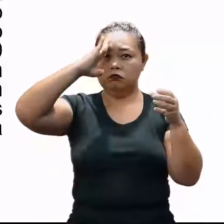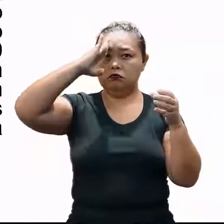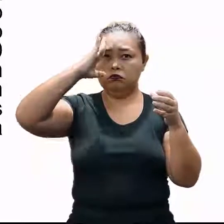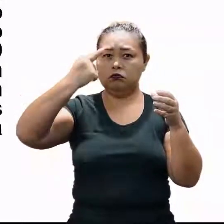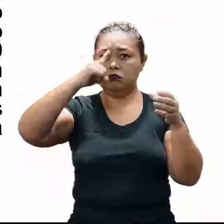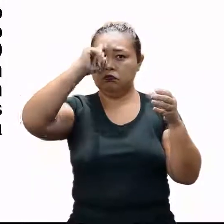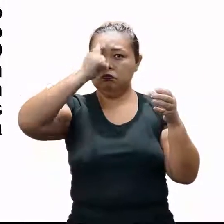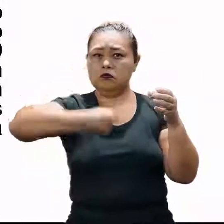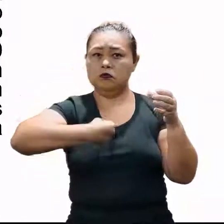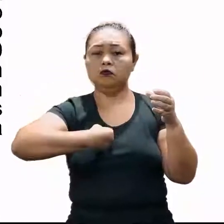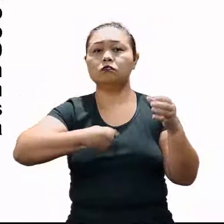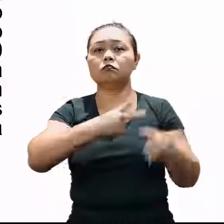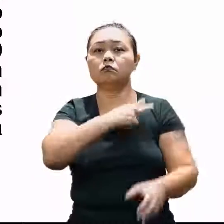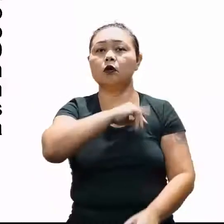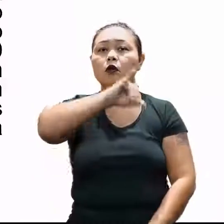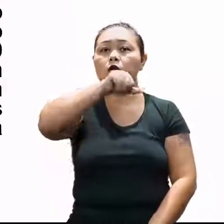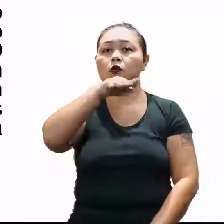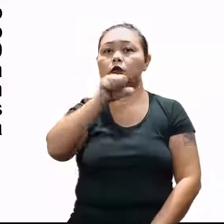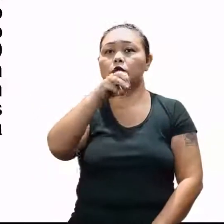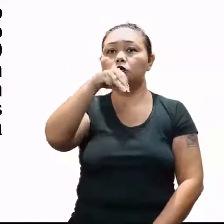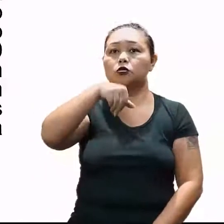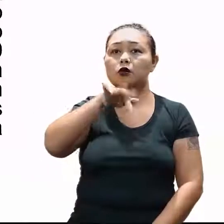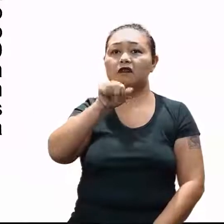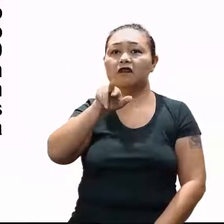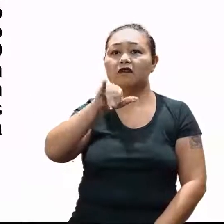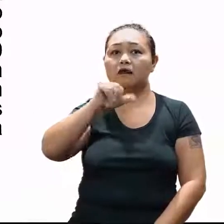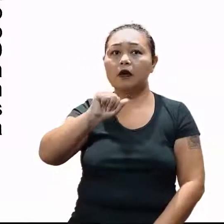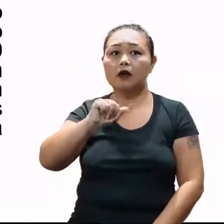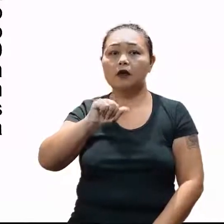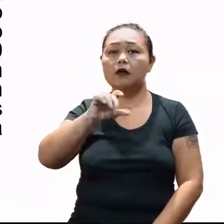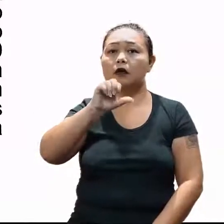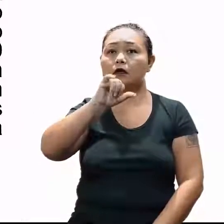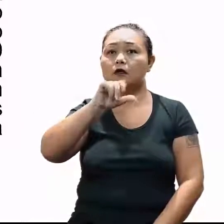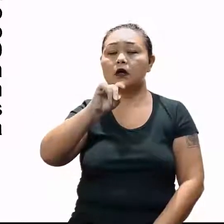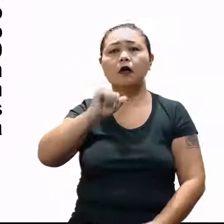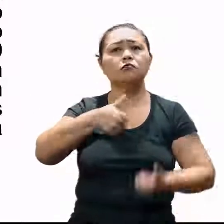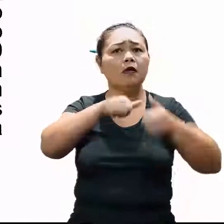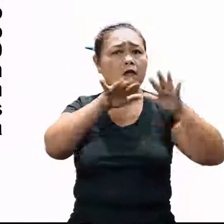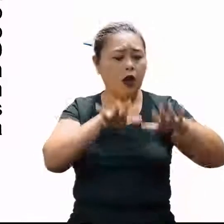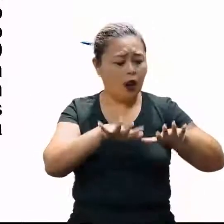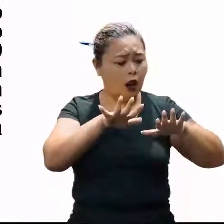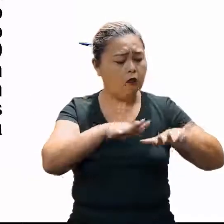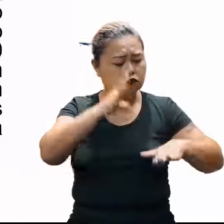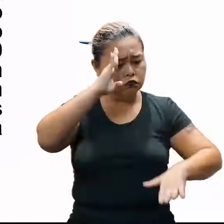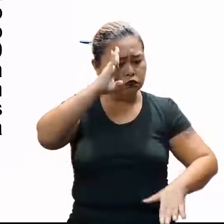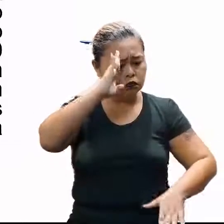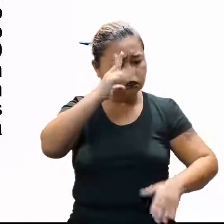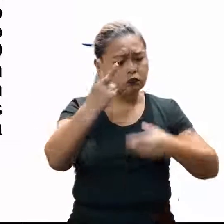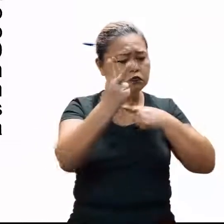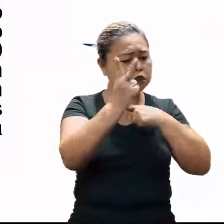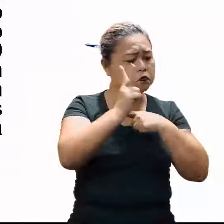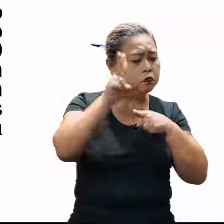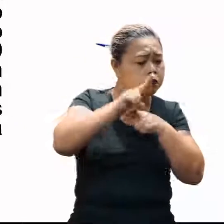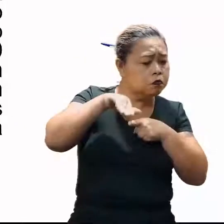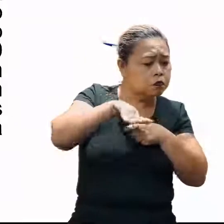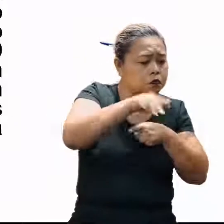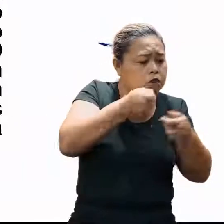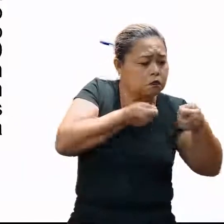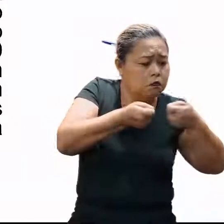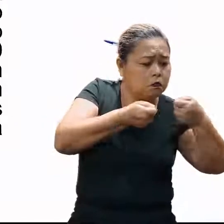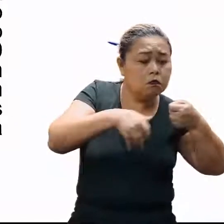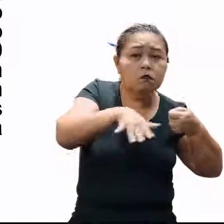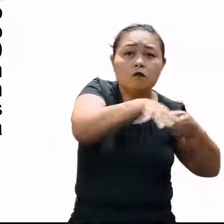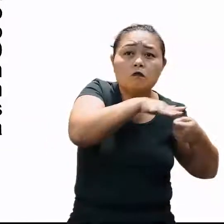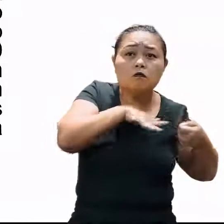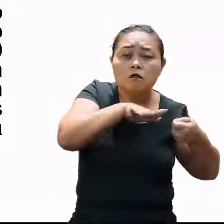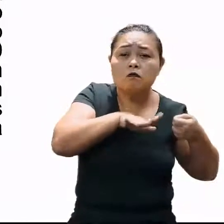segundo tenente Joaquim Ferreira da Silva. Então, lá no Jurema, nós temos um destacamento permanente para fazer essa proteção e fazer esse controle no